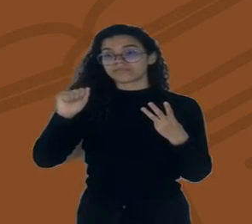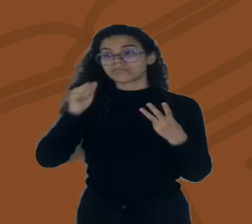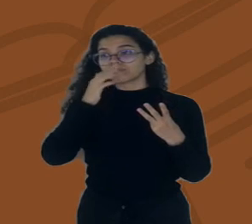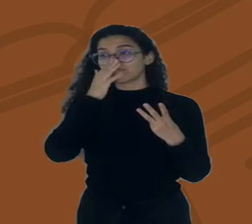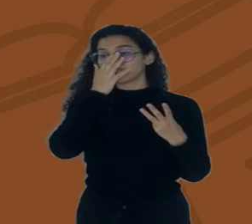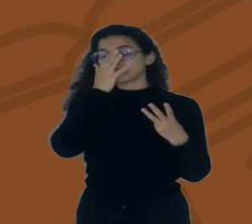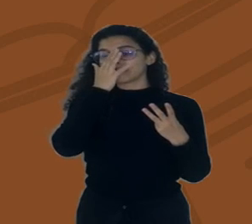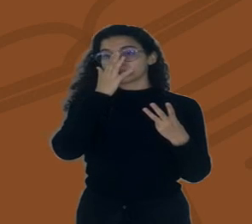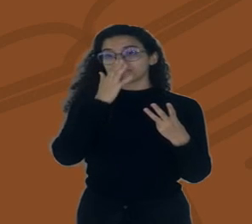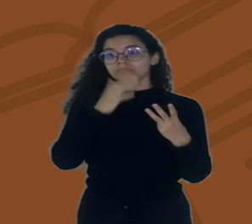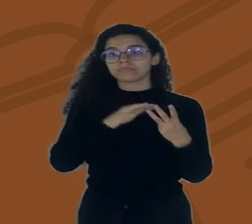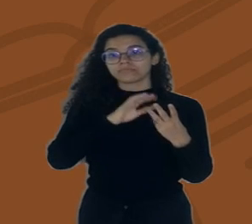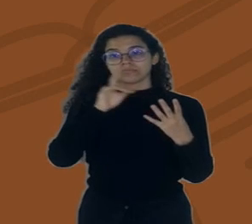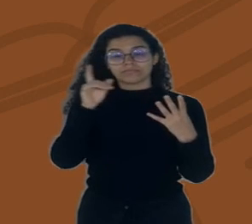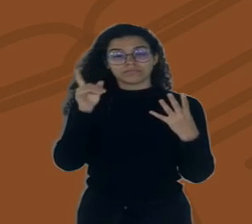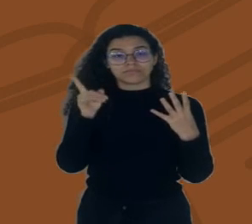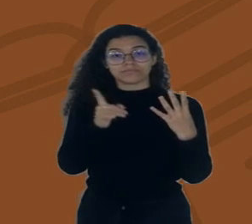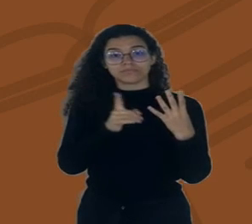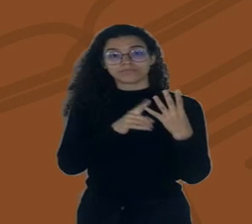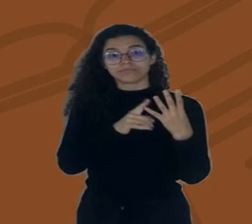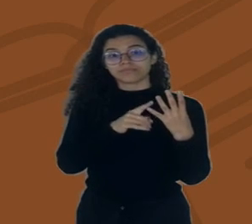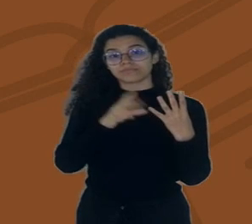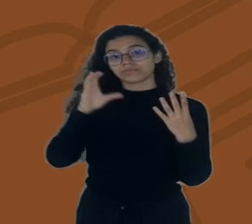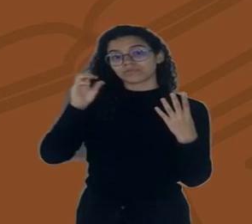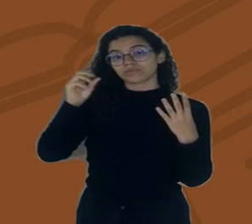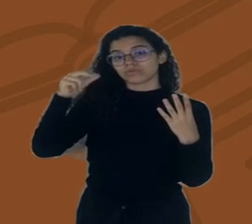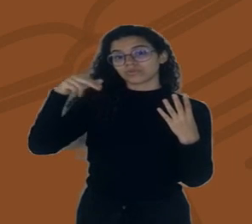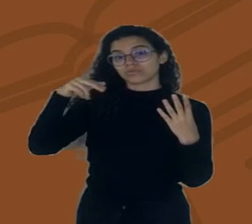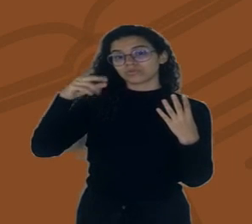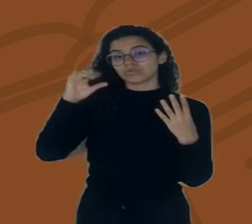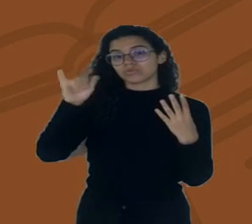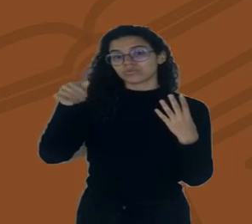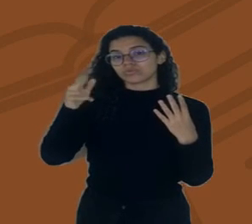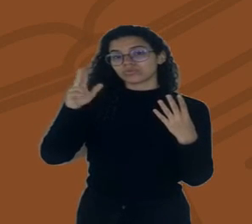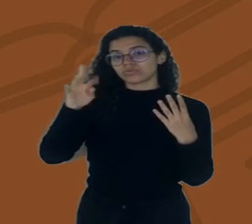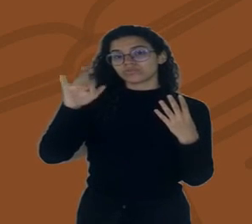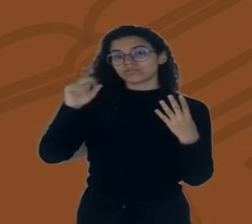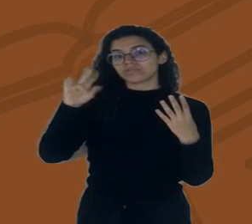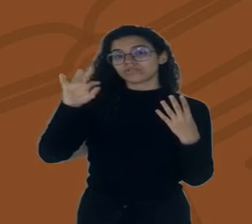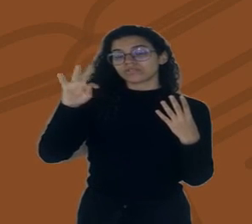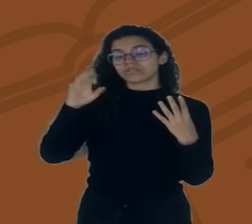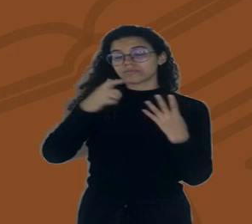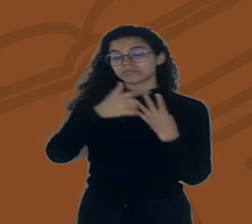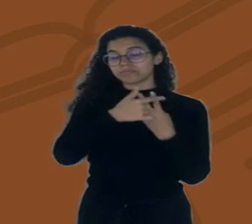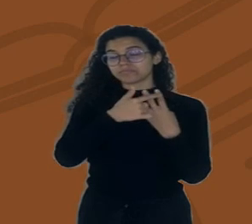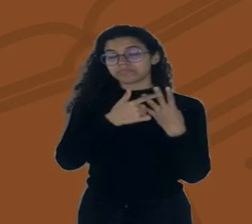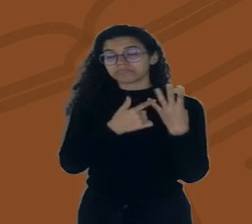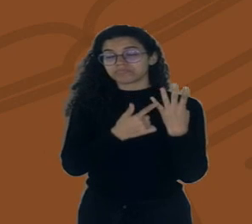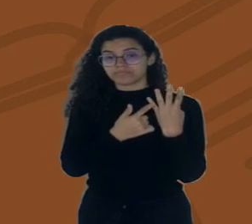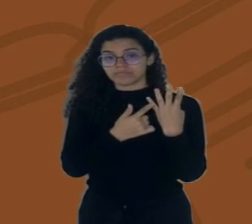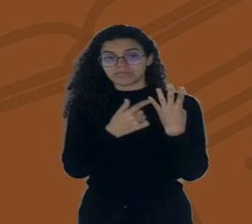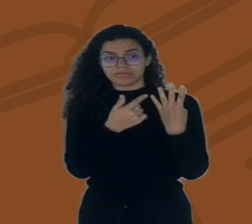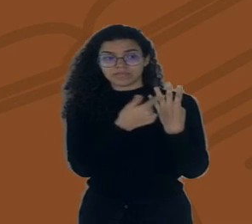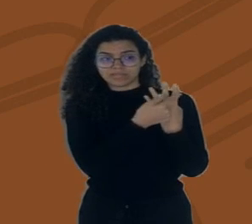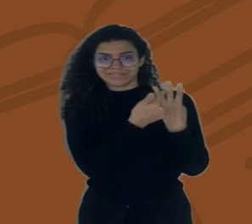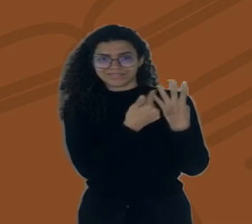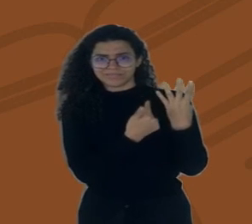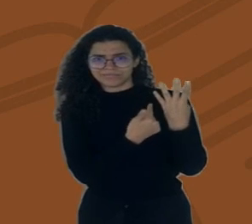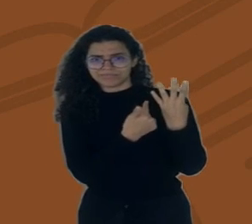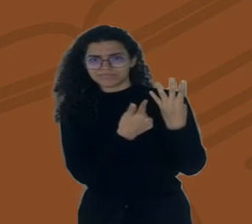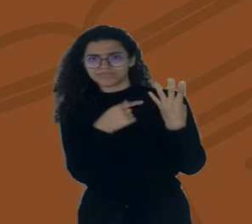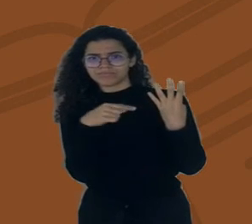Ou será que a conjuntivite ela afeta o sistema nervoso? Qual dessas alternativas, qual